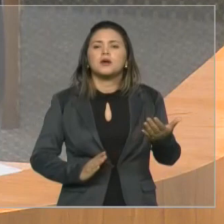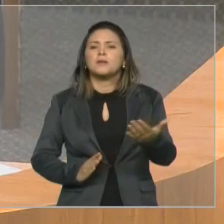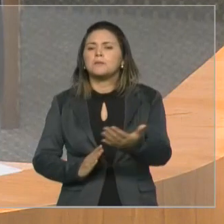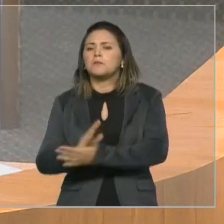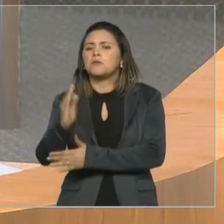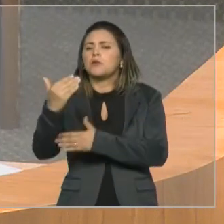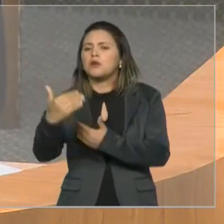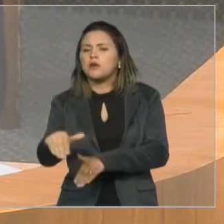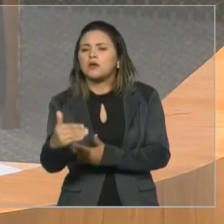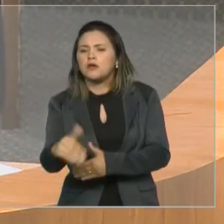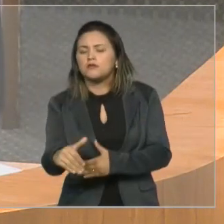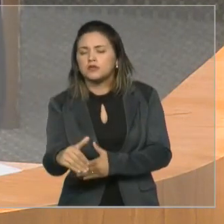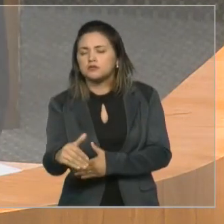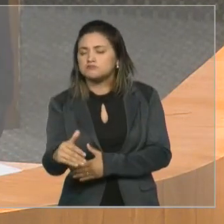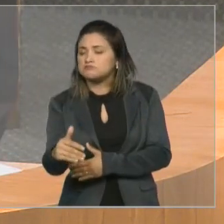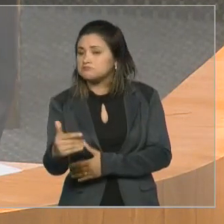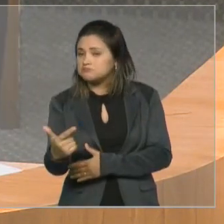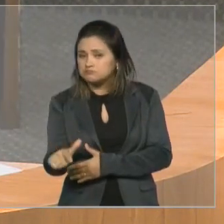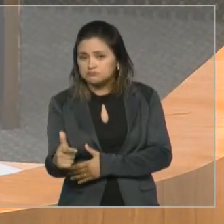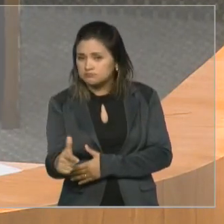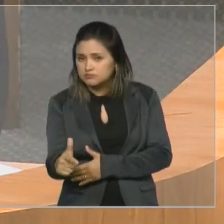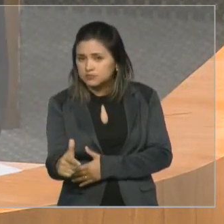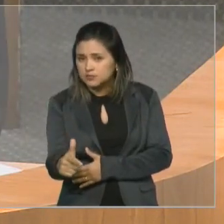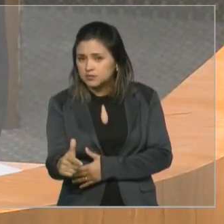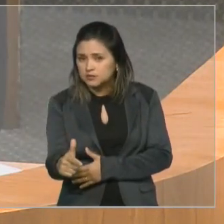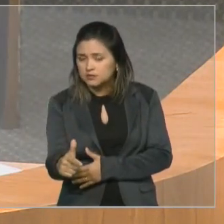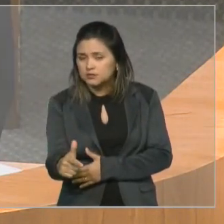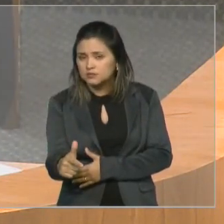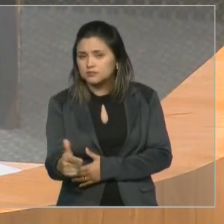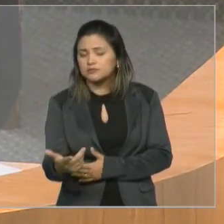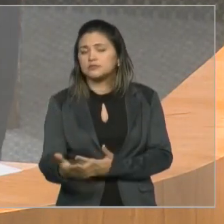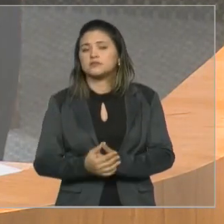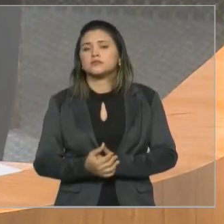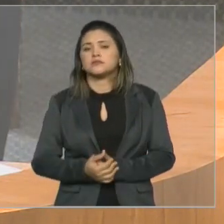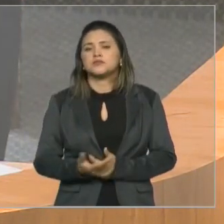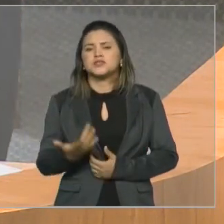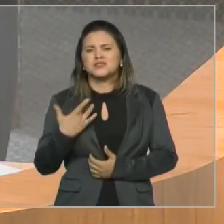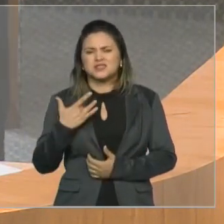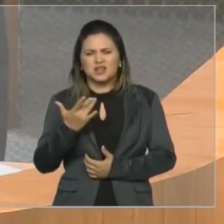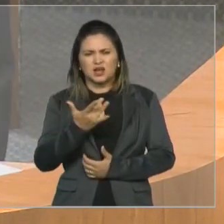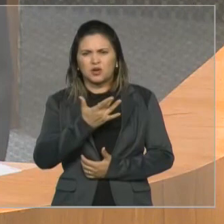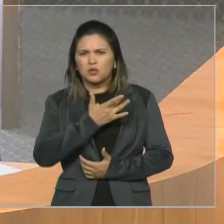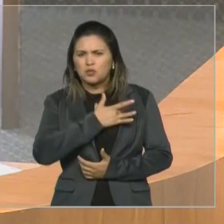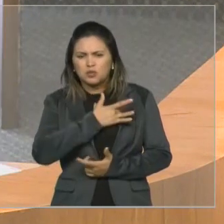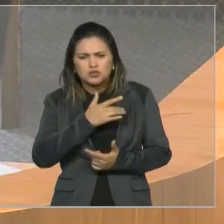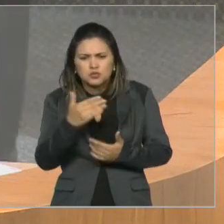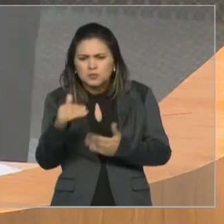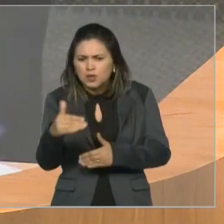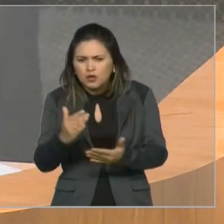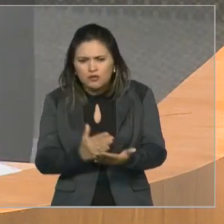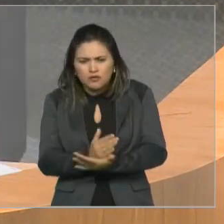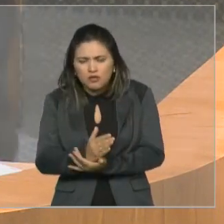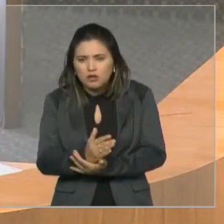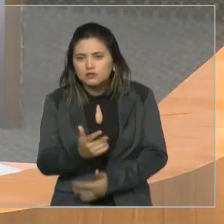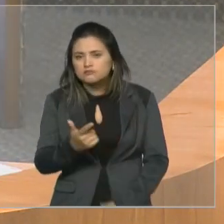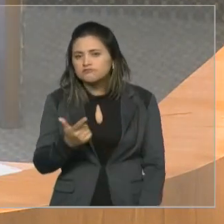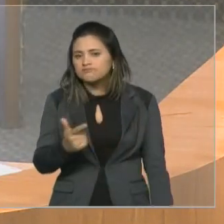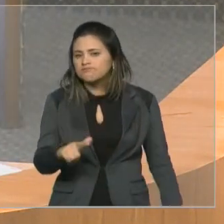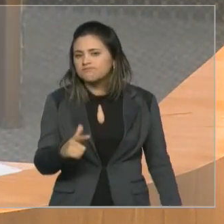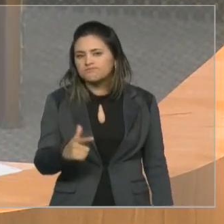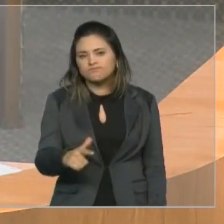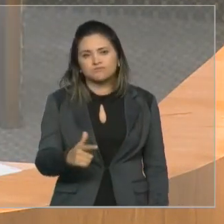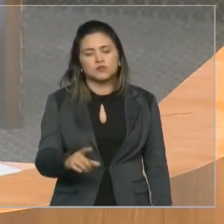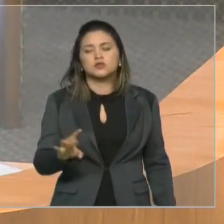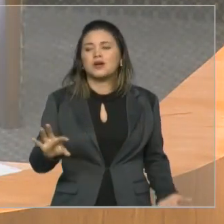Cadê concurso público na área de saúde? Quantidade mínima, ínfima de concurso, mas uma grande quantidade de seletivados e